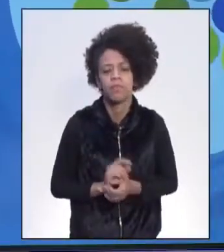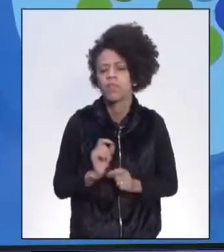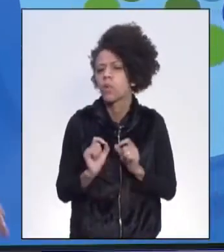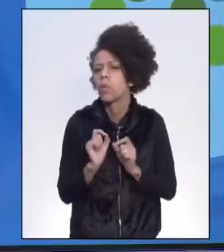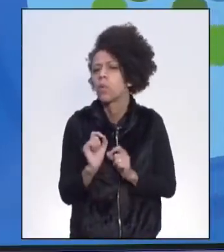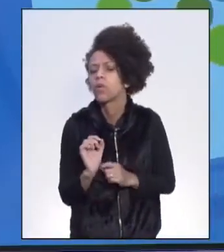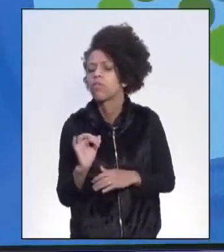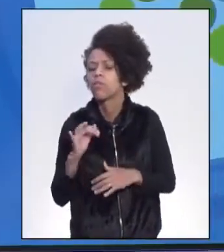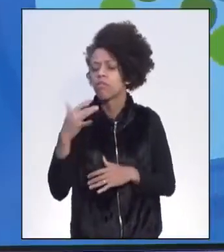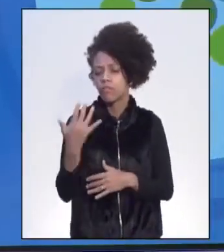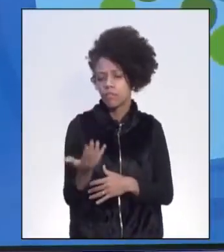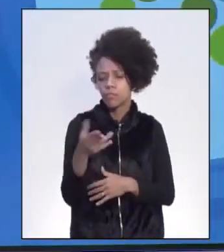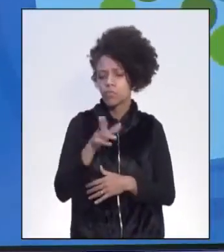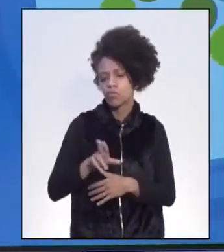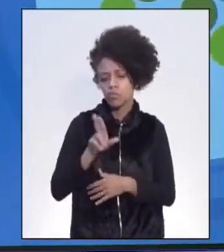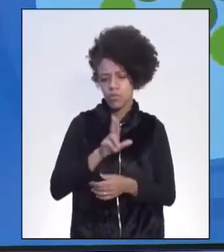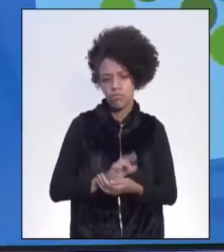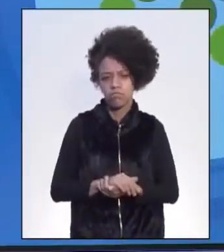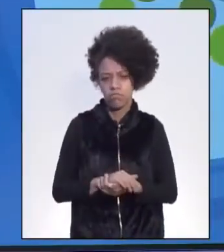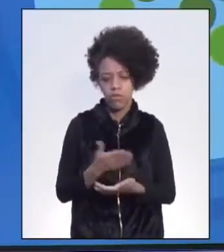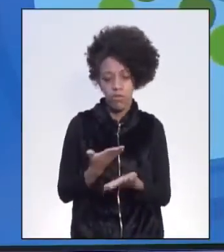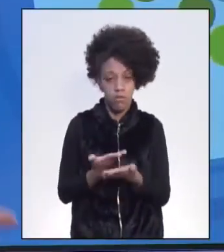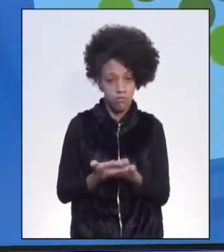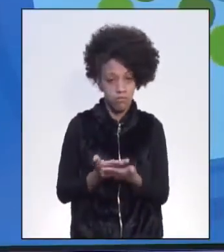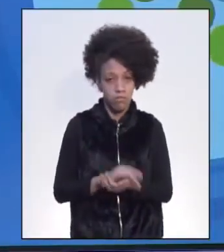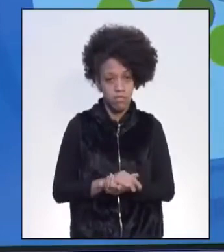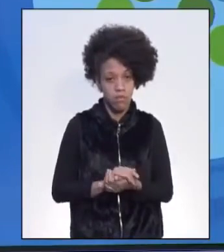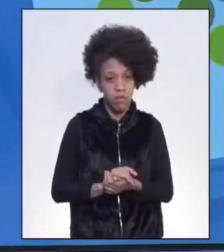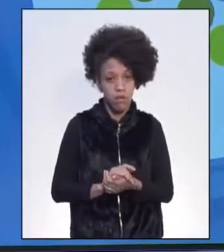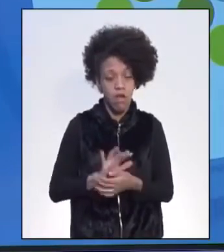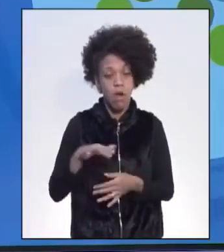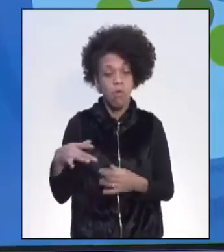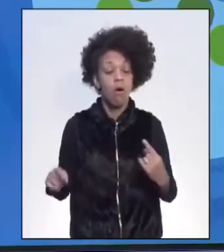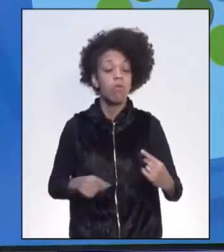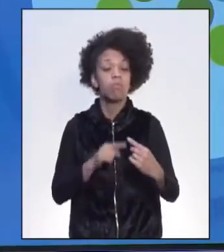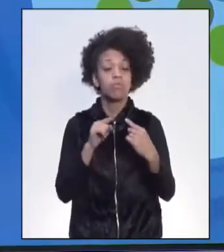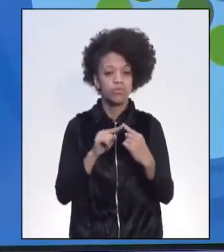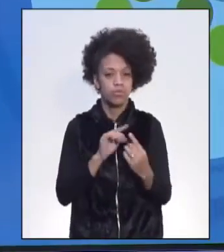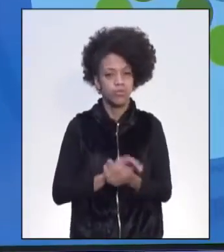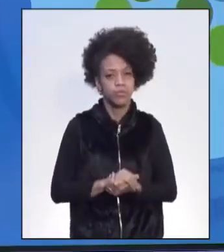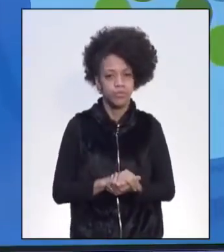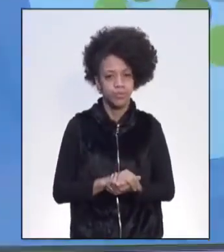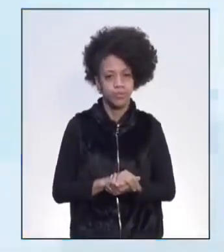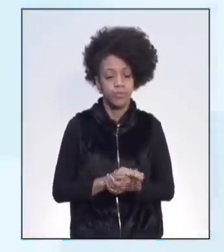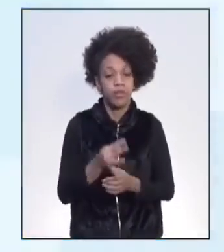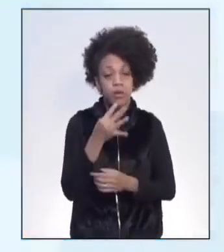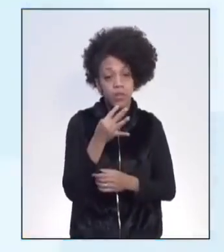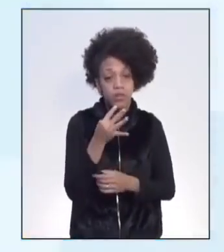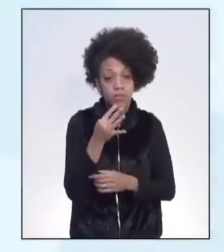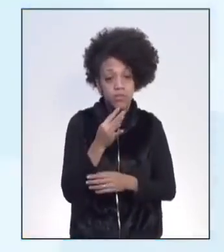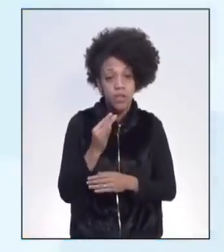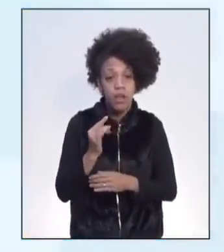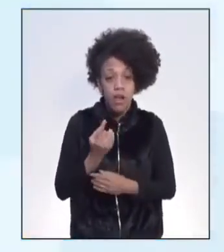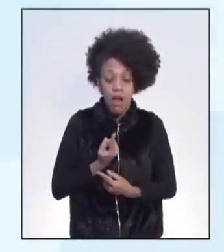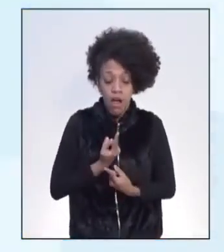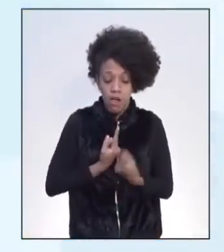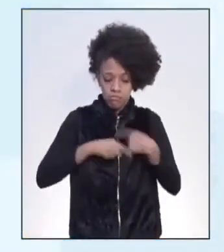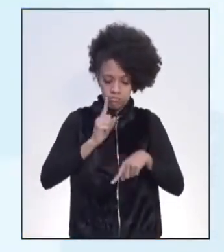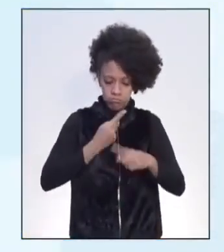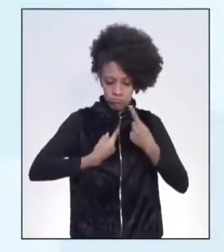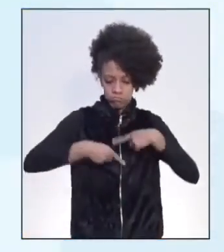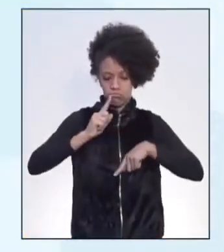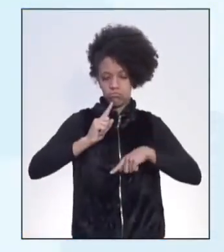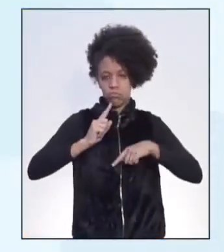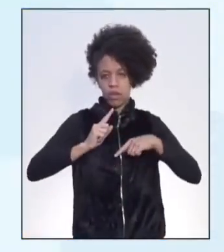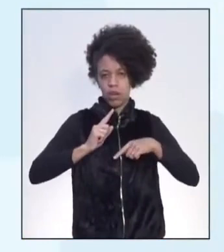gente vai utilizar aí, né, nesta aula? Qual é o objetivo desta aula? Okay? Reconhecer as mudanças que ocorrem no ser